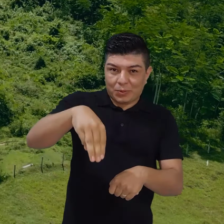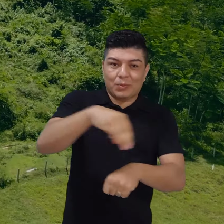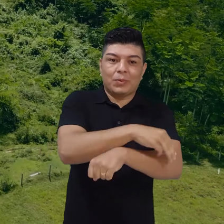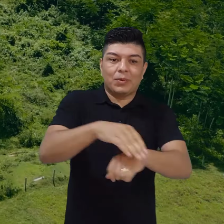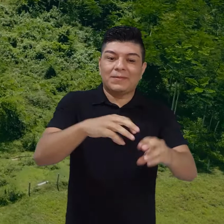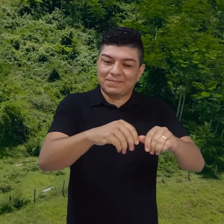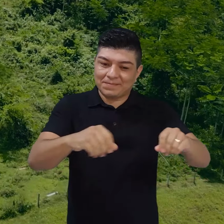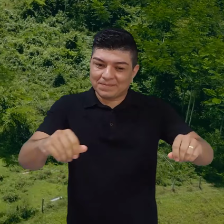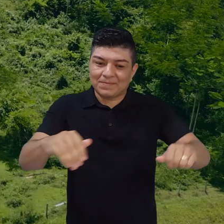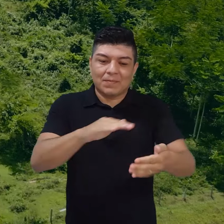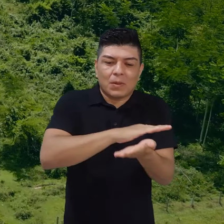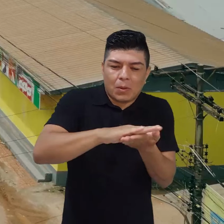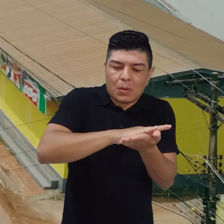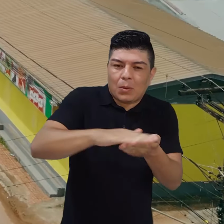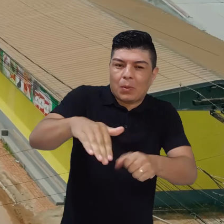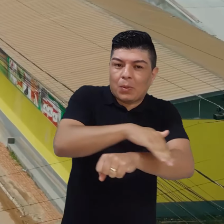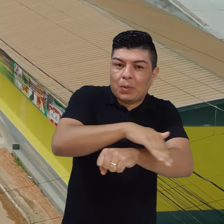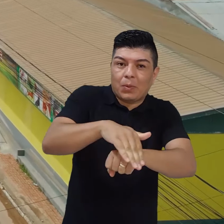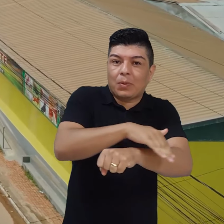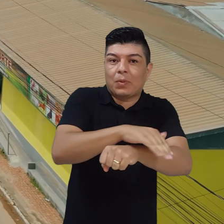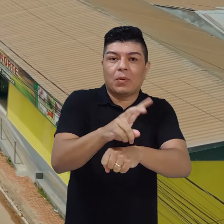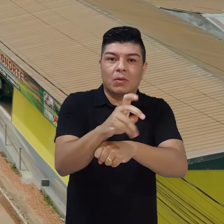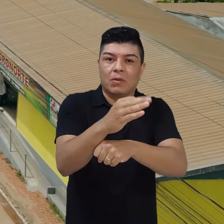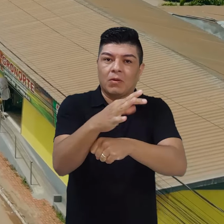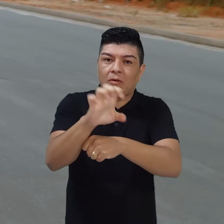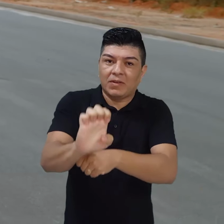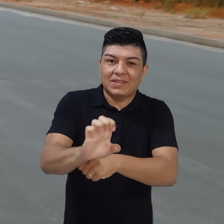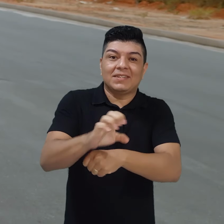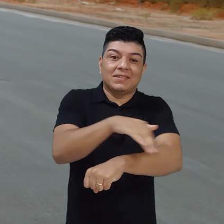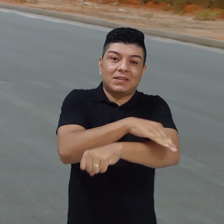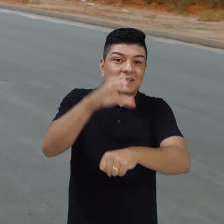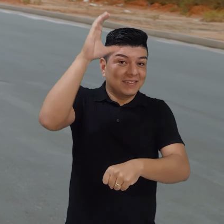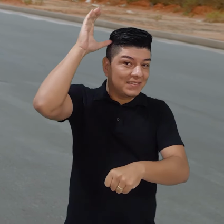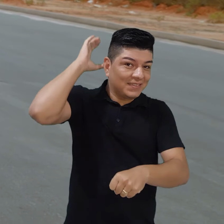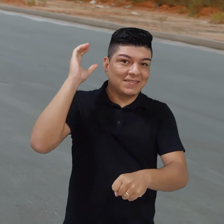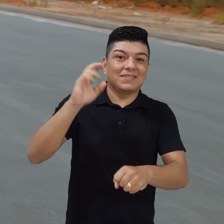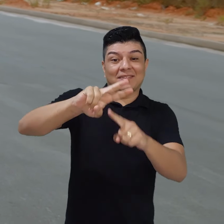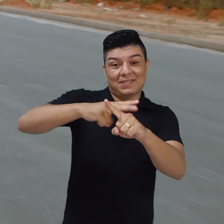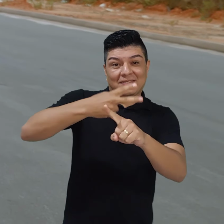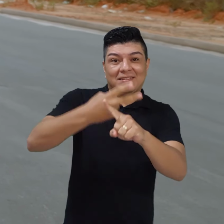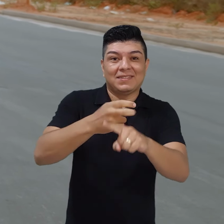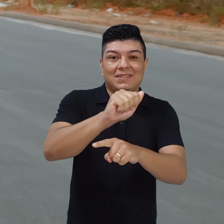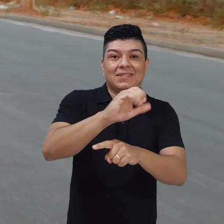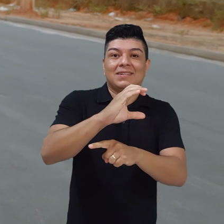recapeamento e pavimentação da Estrada da Variante e da Via Chico Mendes e a duplicação